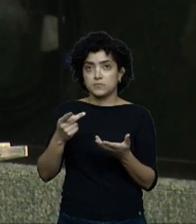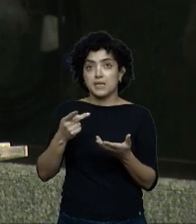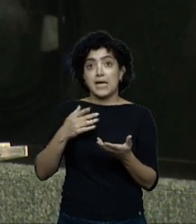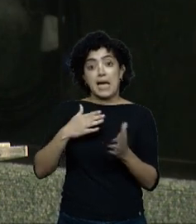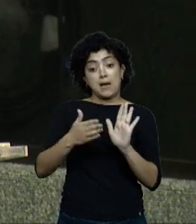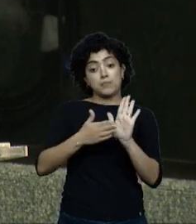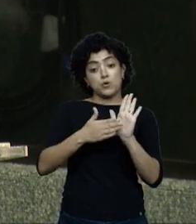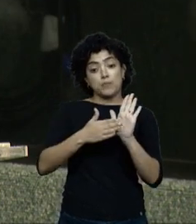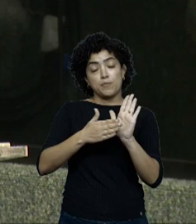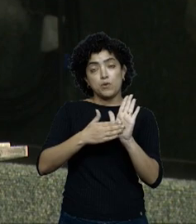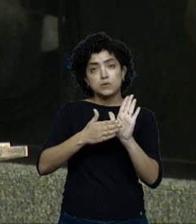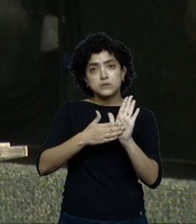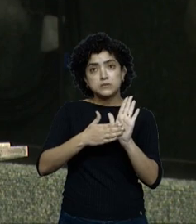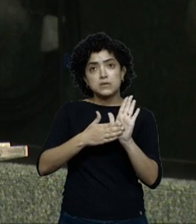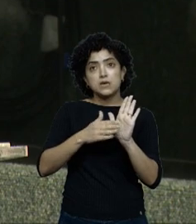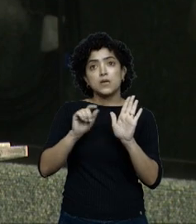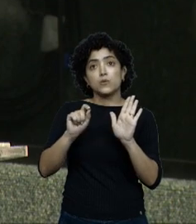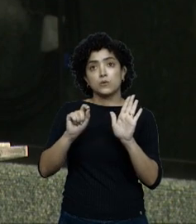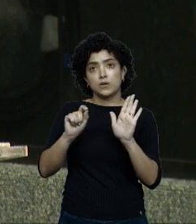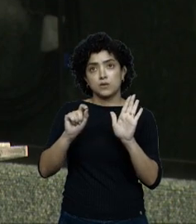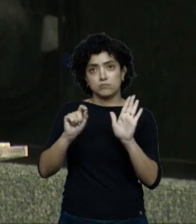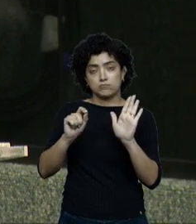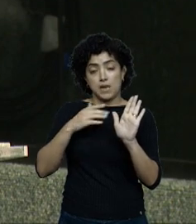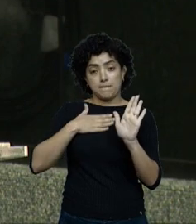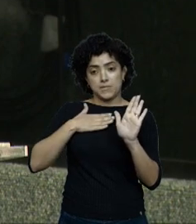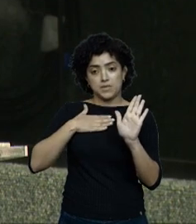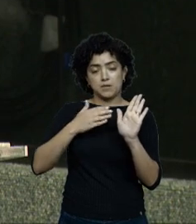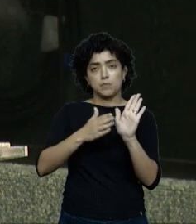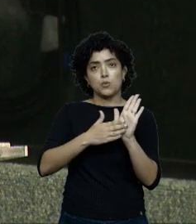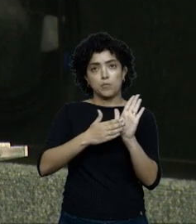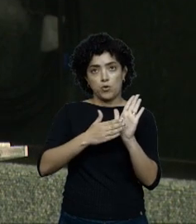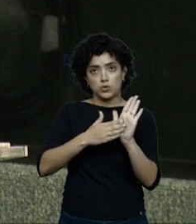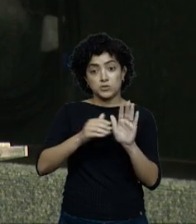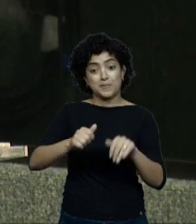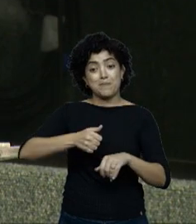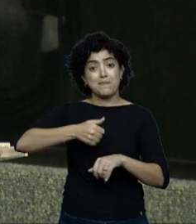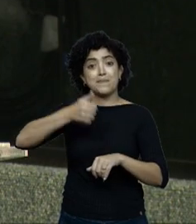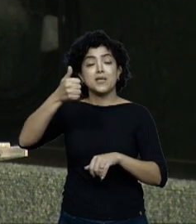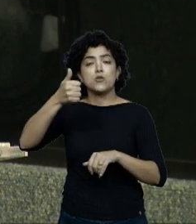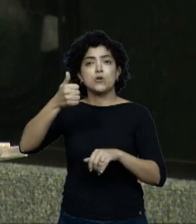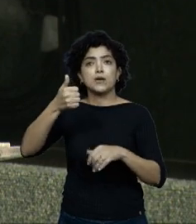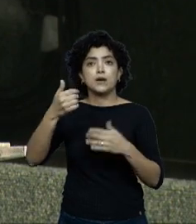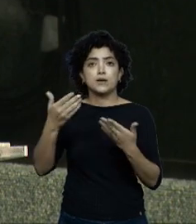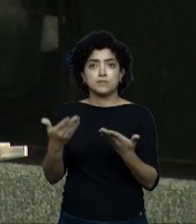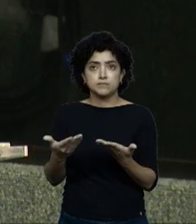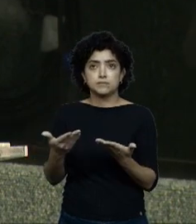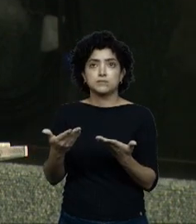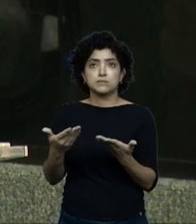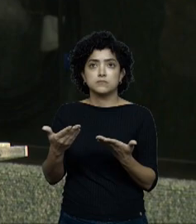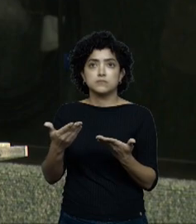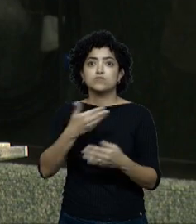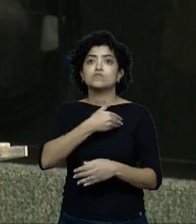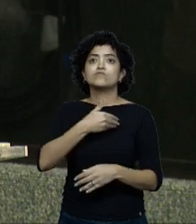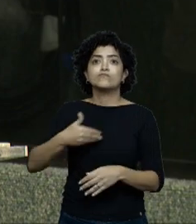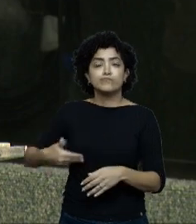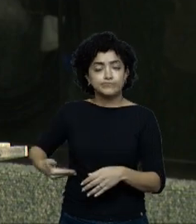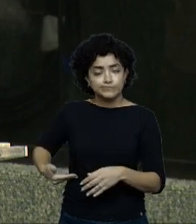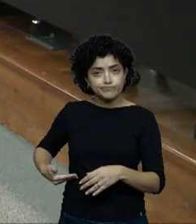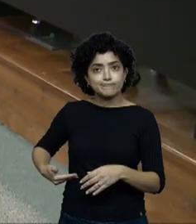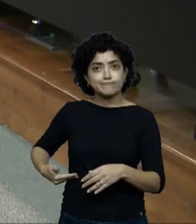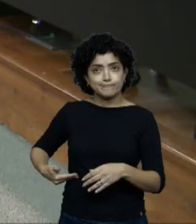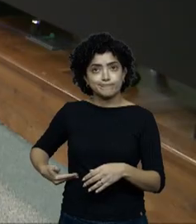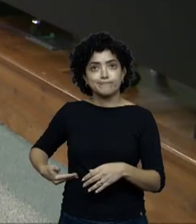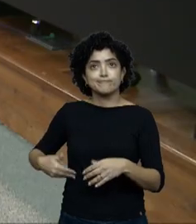proposta aqui deputado na minha proposta aqui para melhorar tudo isso é que os governos que